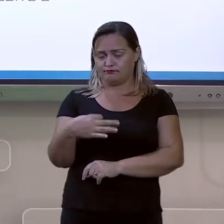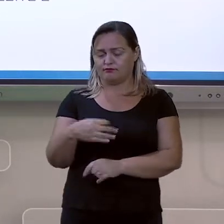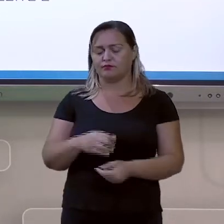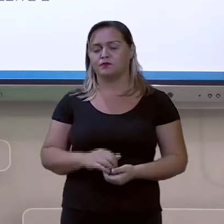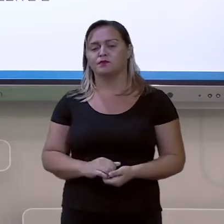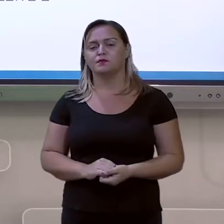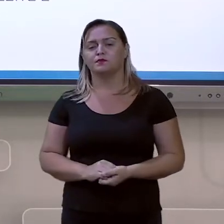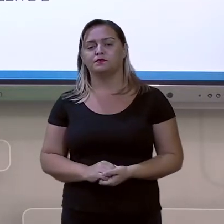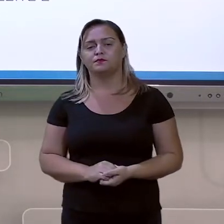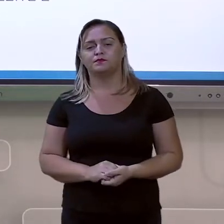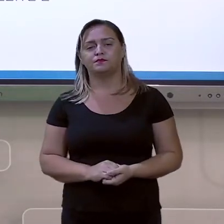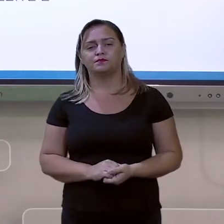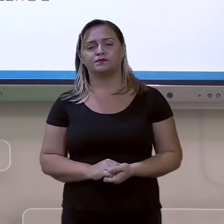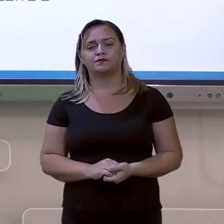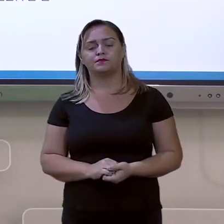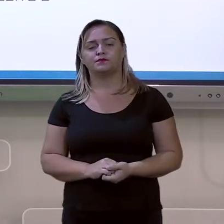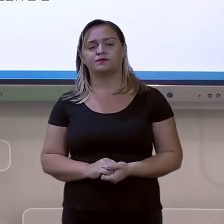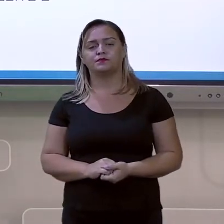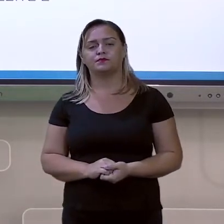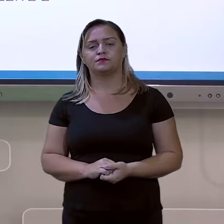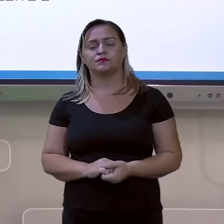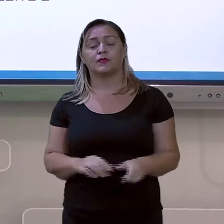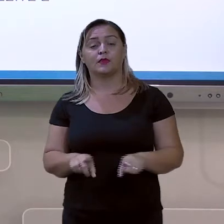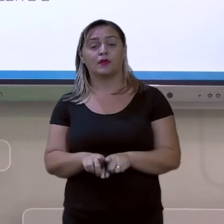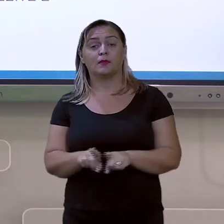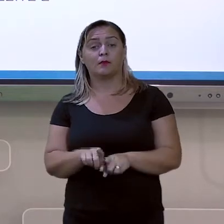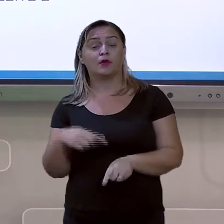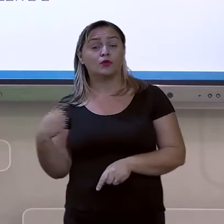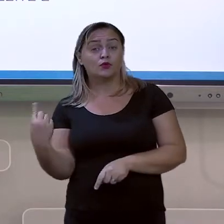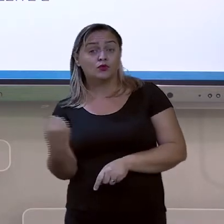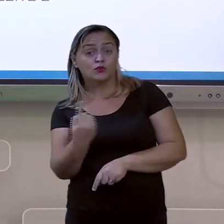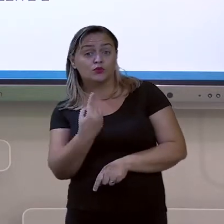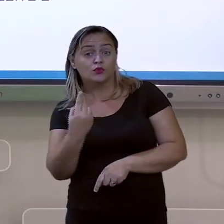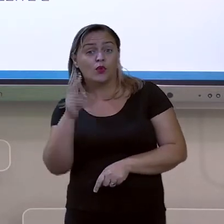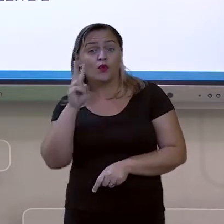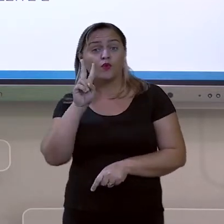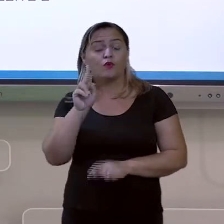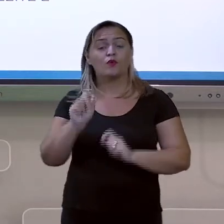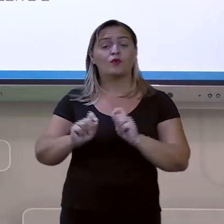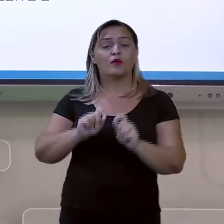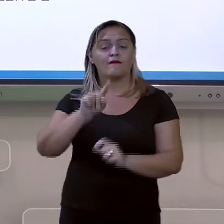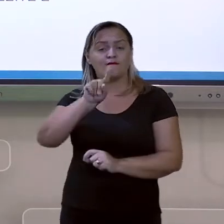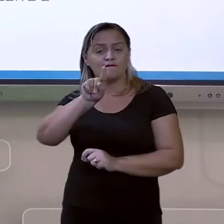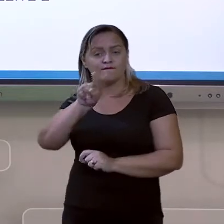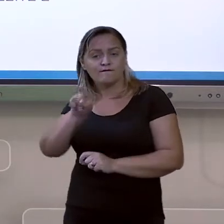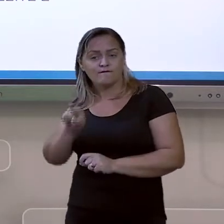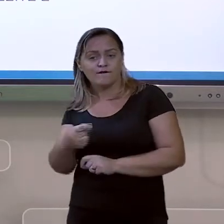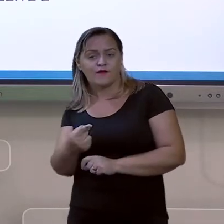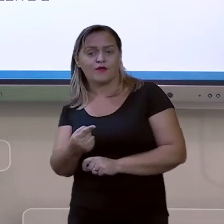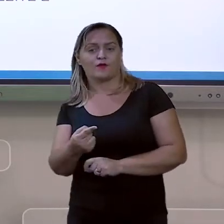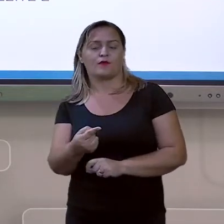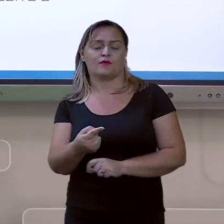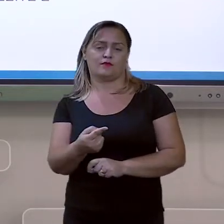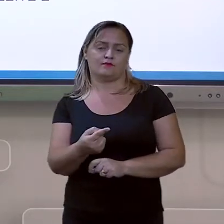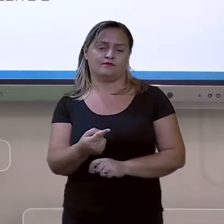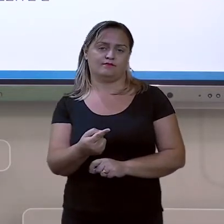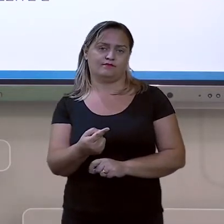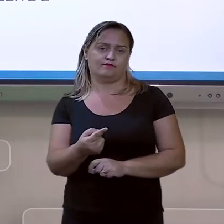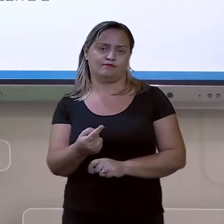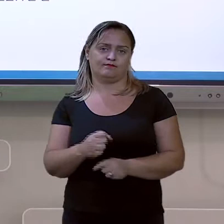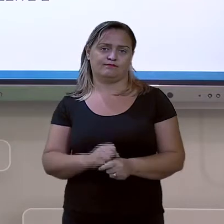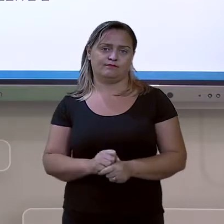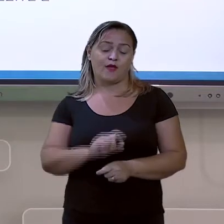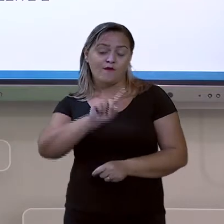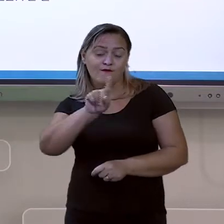ver a vírgula. A vírgula indica uma pausa no discurso.